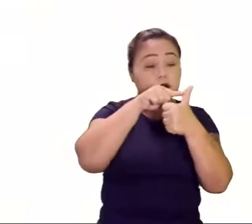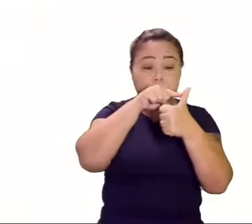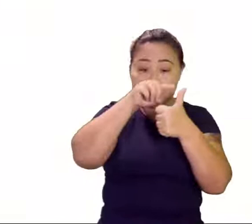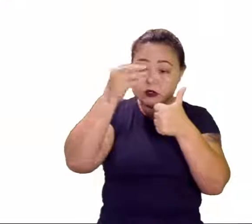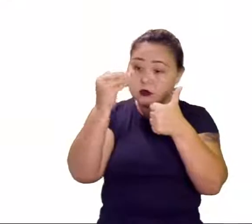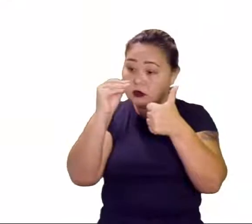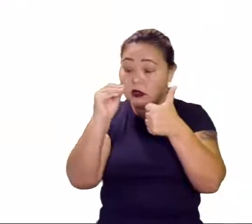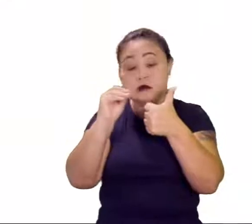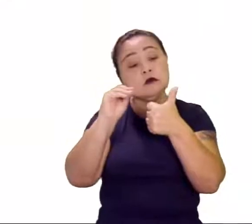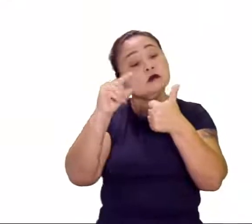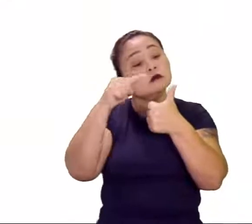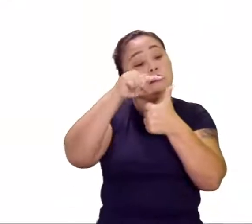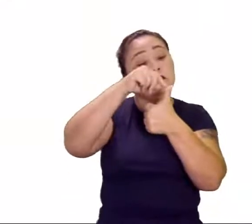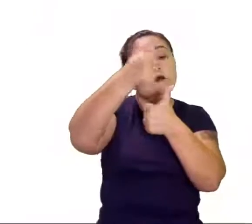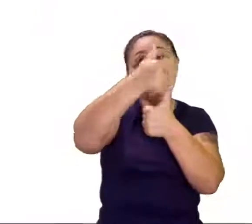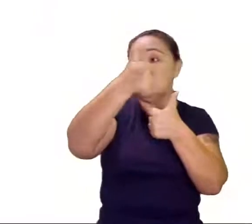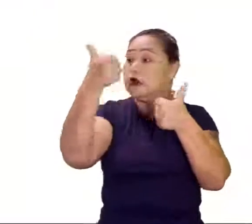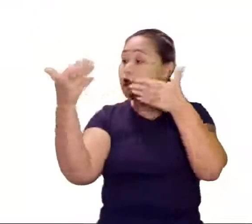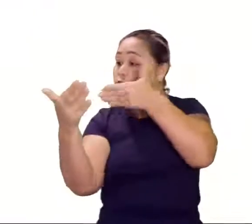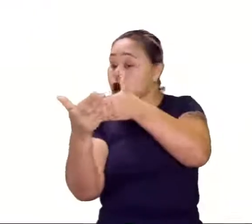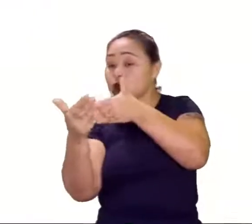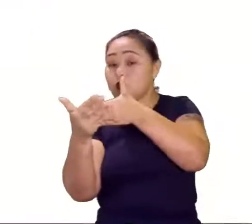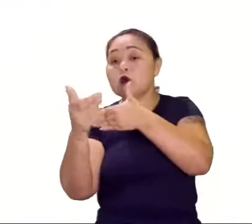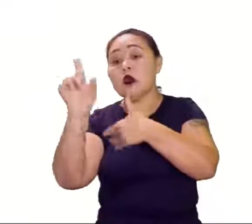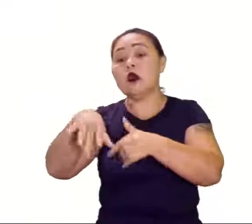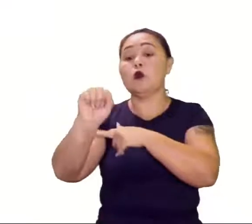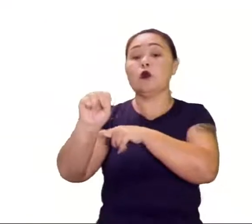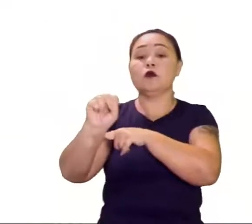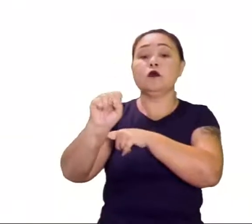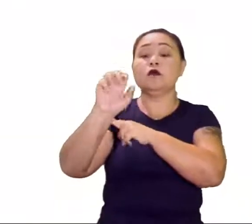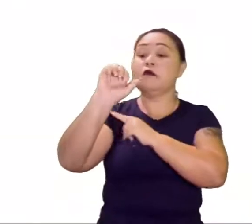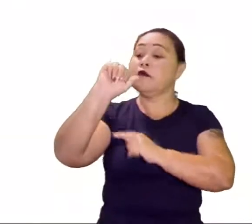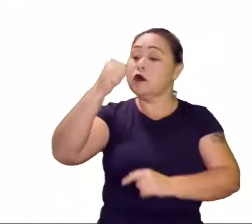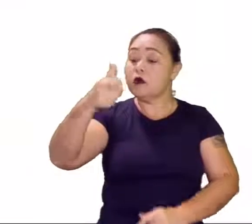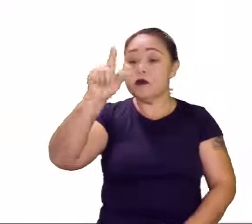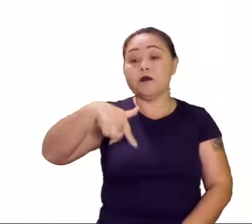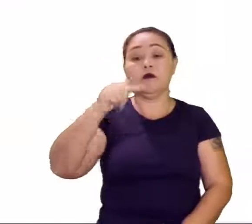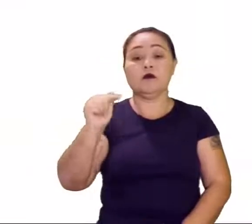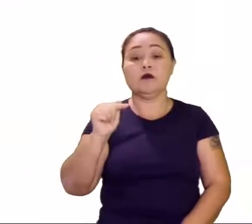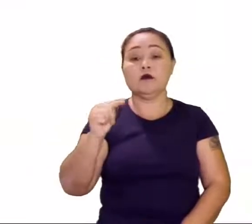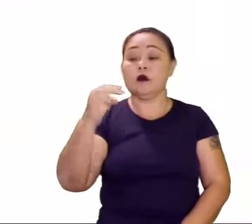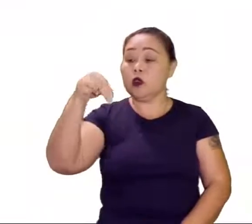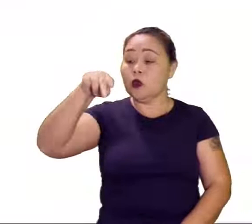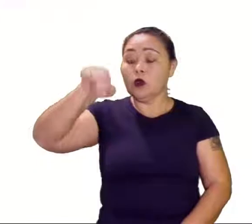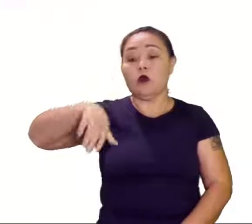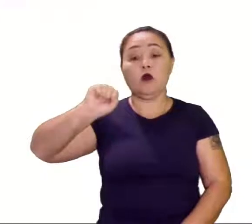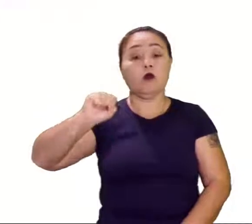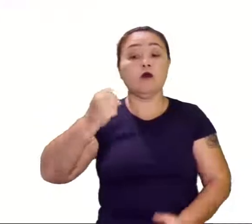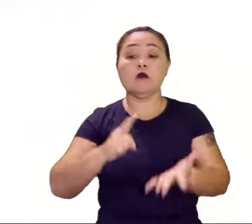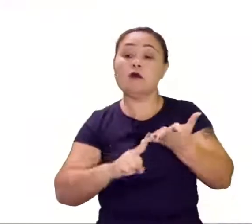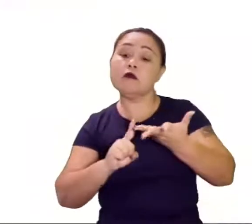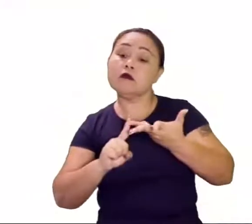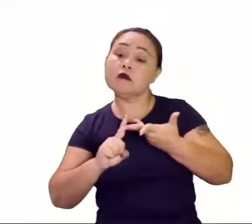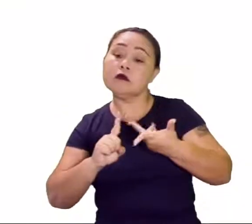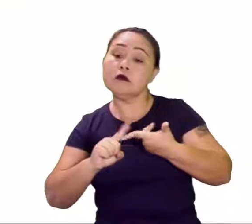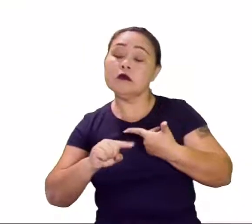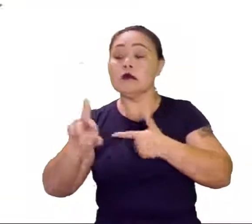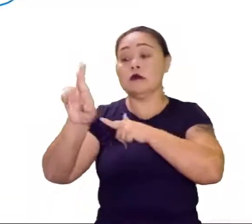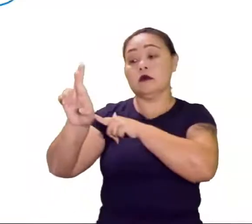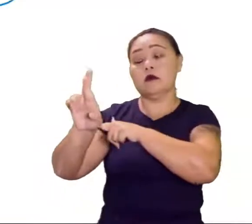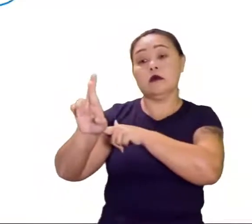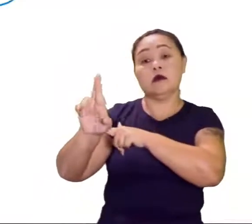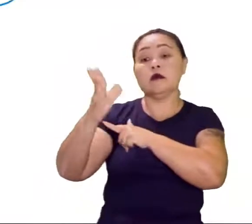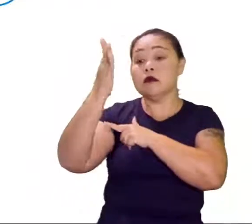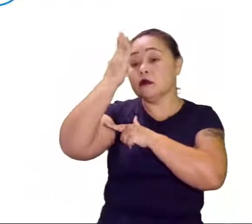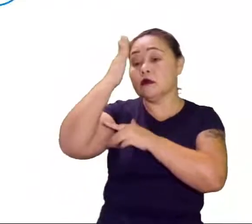2 extremos. 8 termos. Então, o meu A1 é o 7, é o primeiro. O meu N é o 8, a quantidade. E a minha razão eu